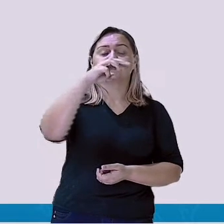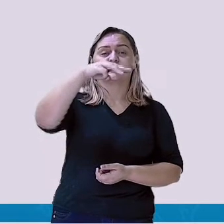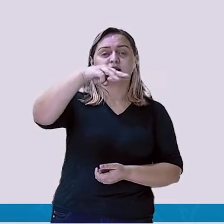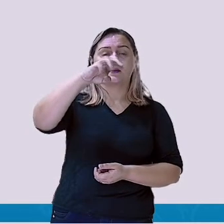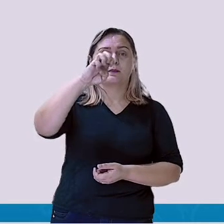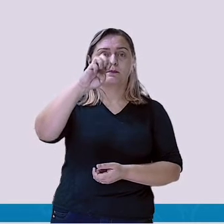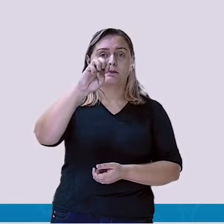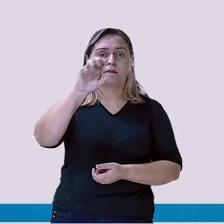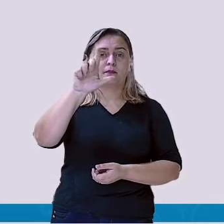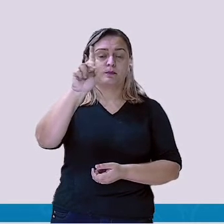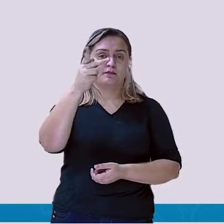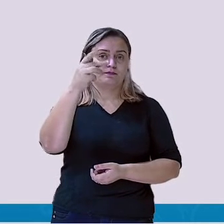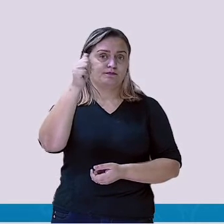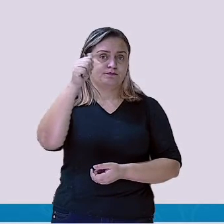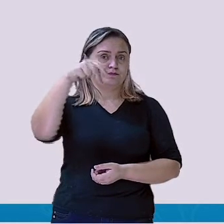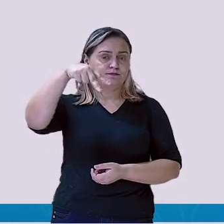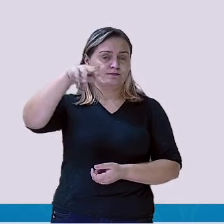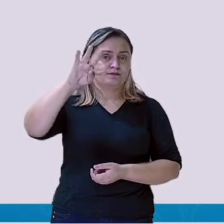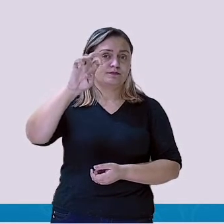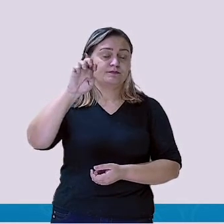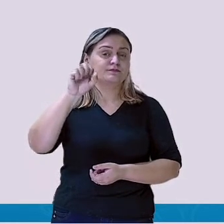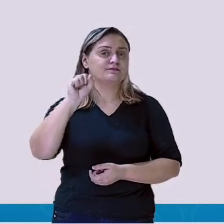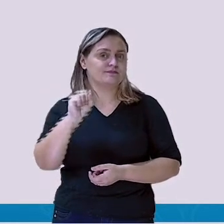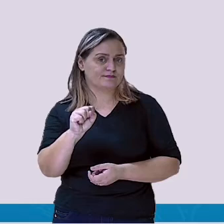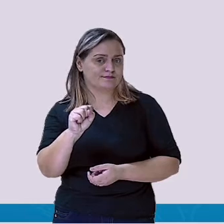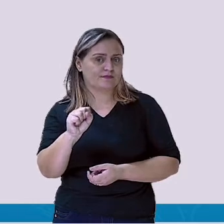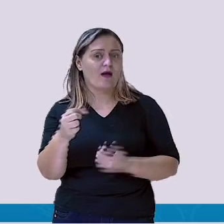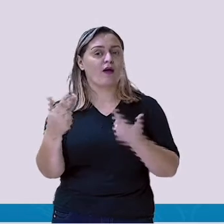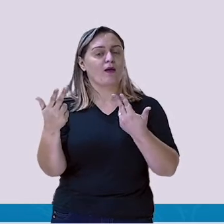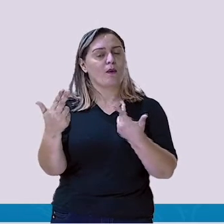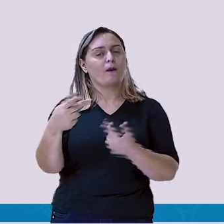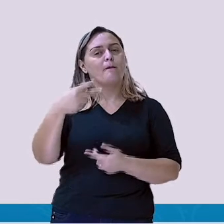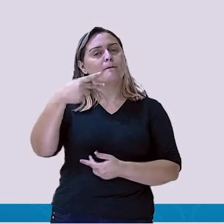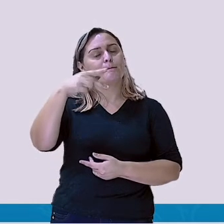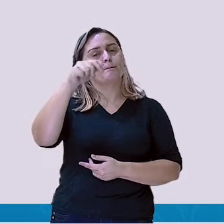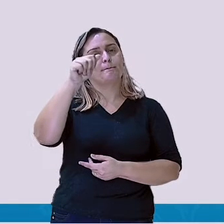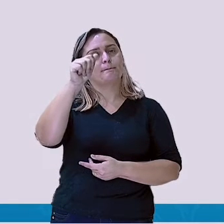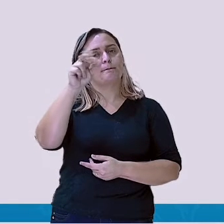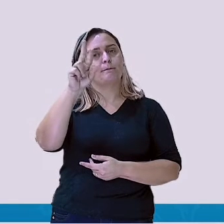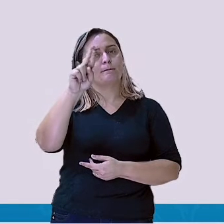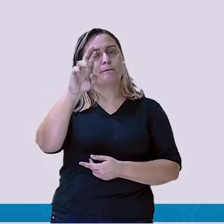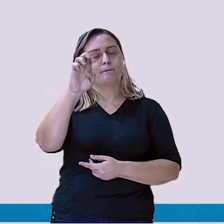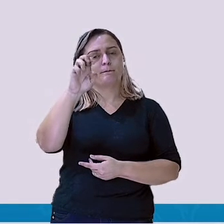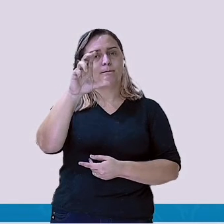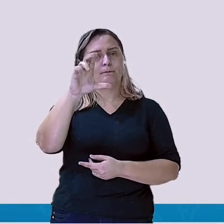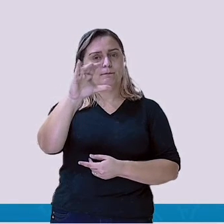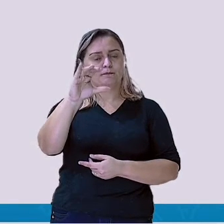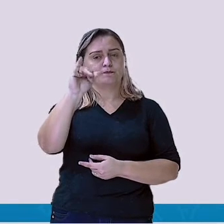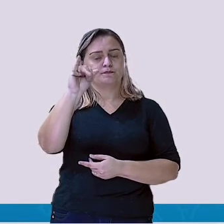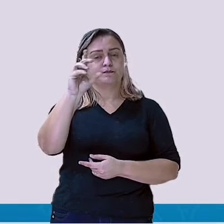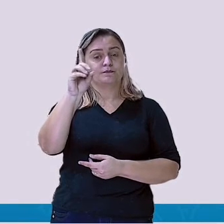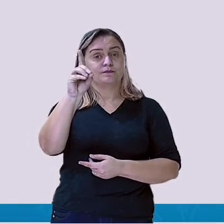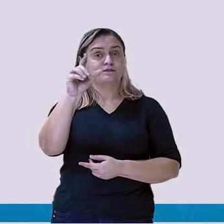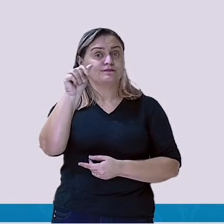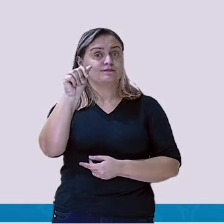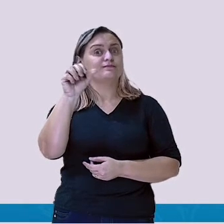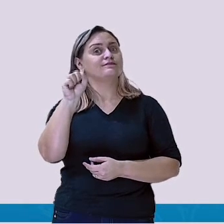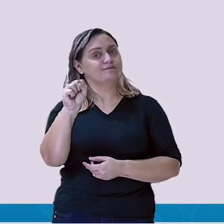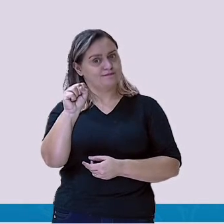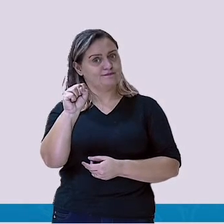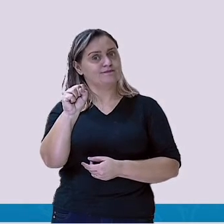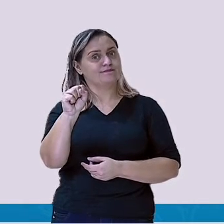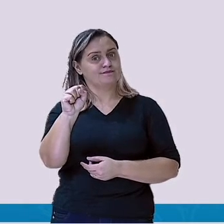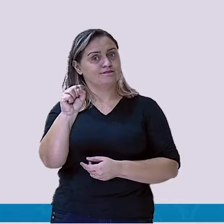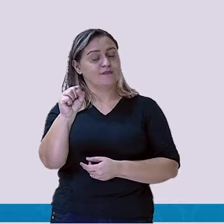mesmo sentido, mas são palavras diferentes, mas possuem o mesmo significado. Lúcia e Ana não são